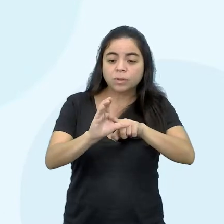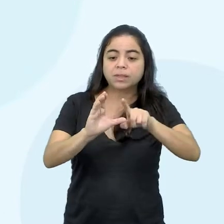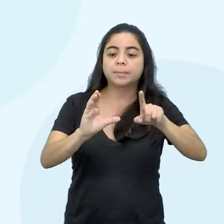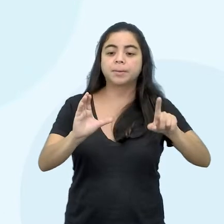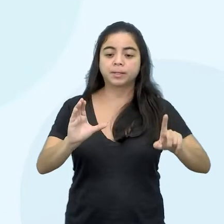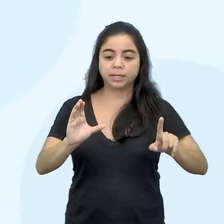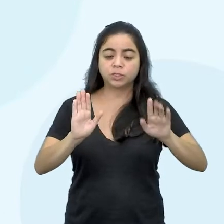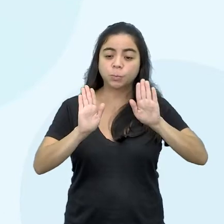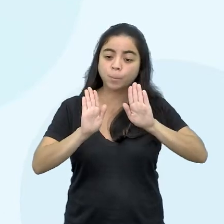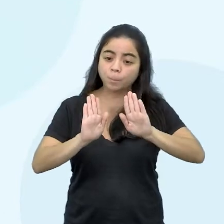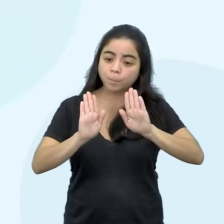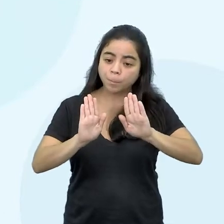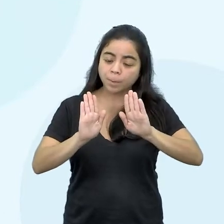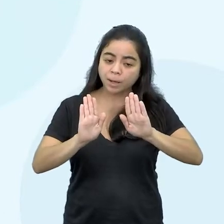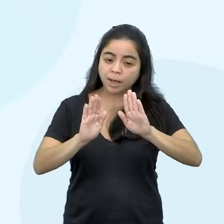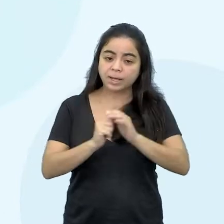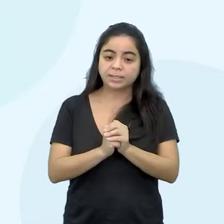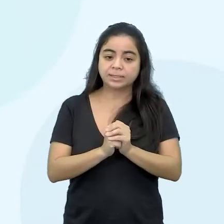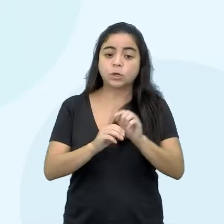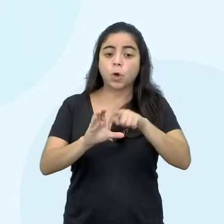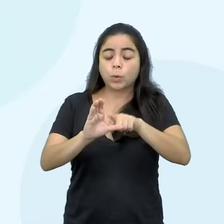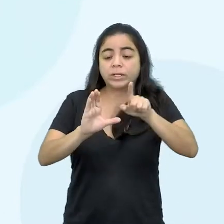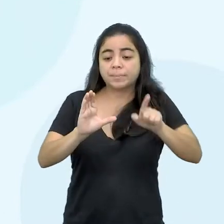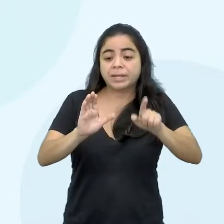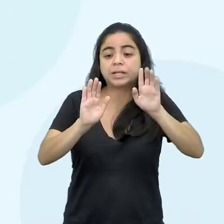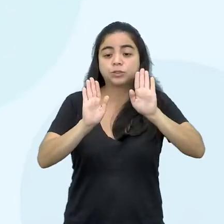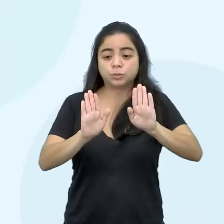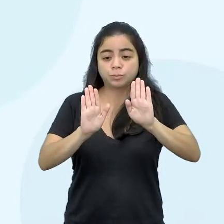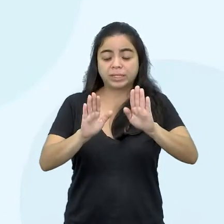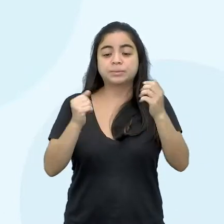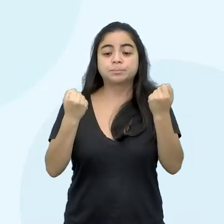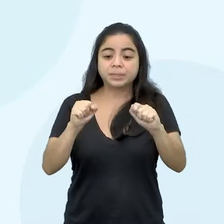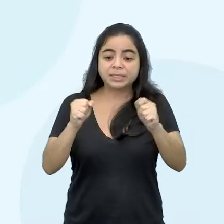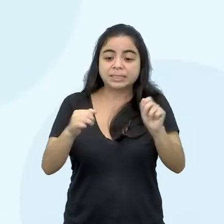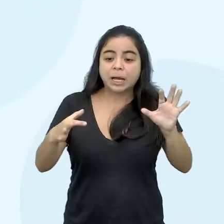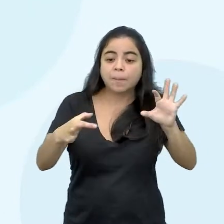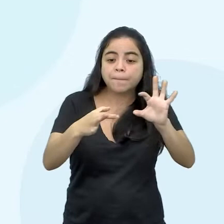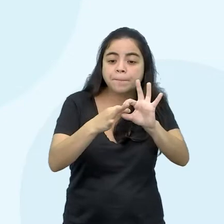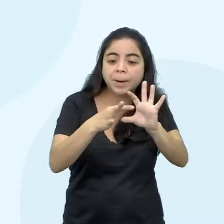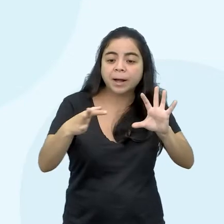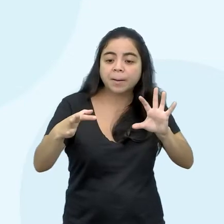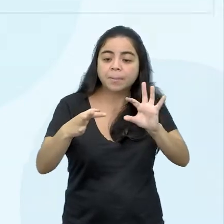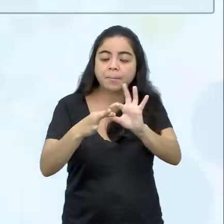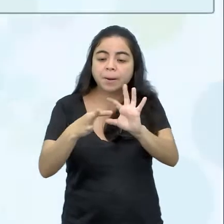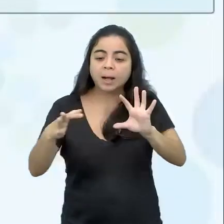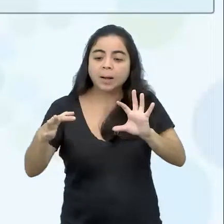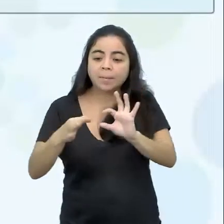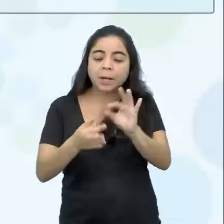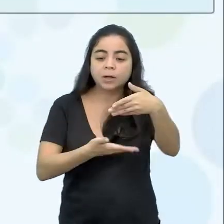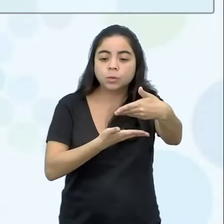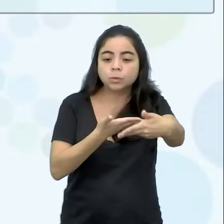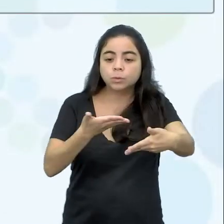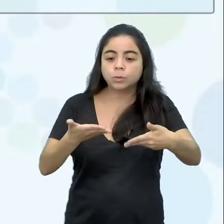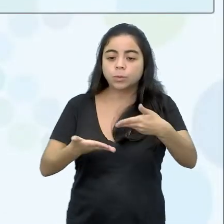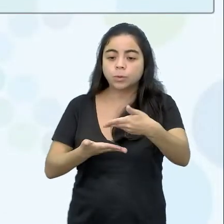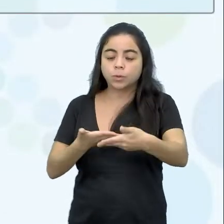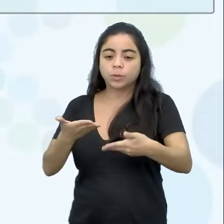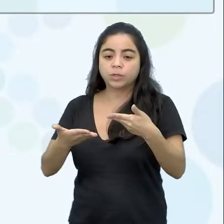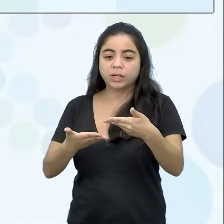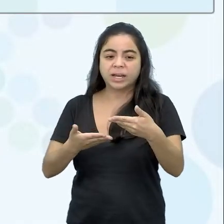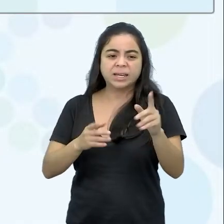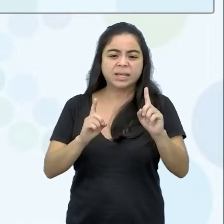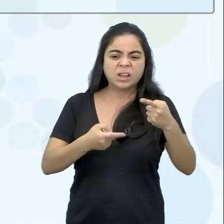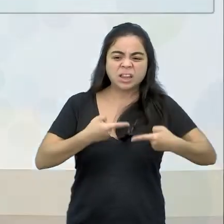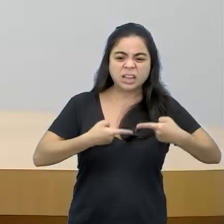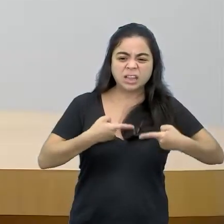outros, mas, apesar de serem independentes, devem funcionar de forma harmônica e não como